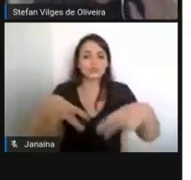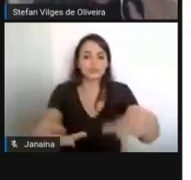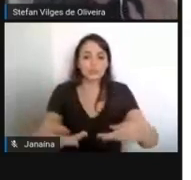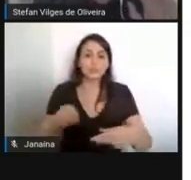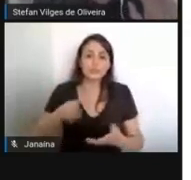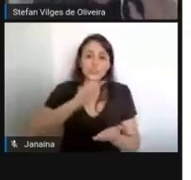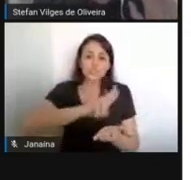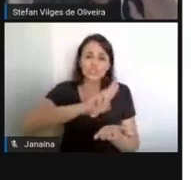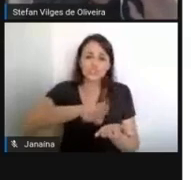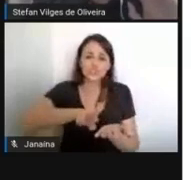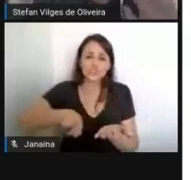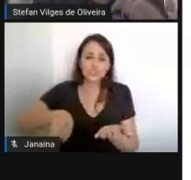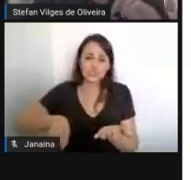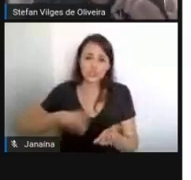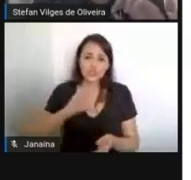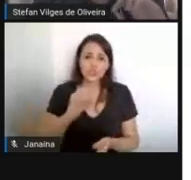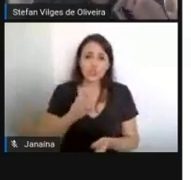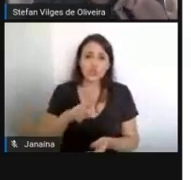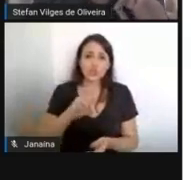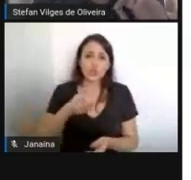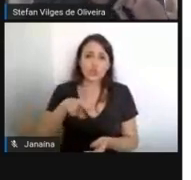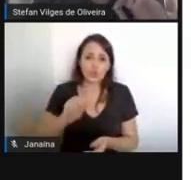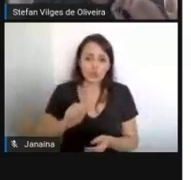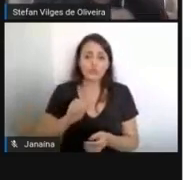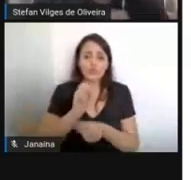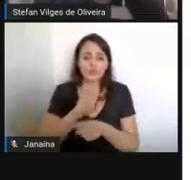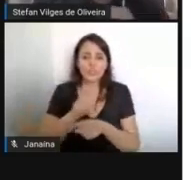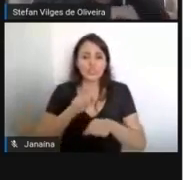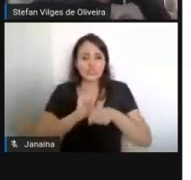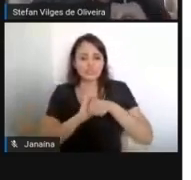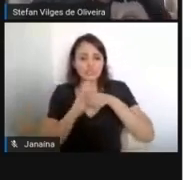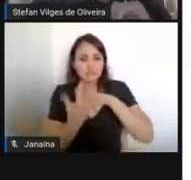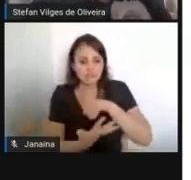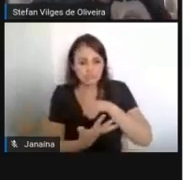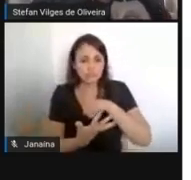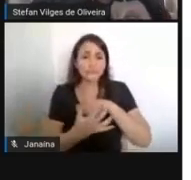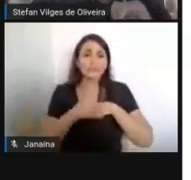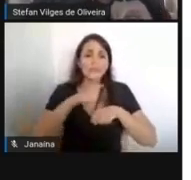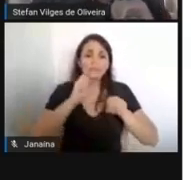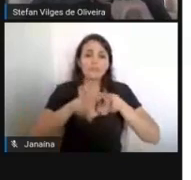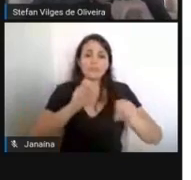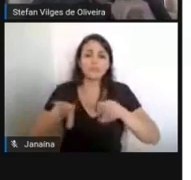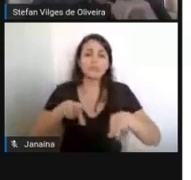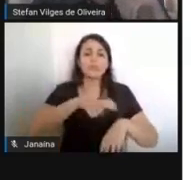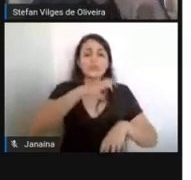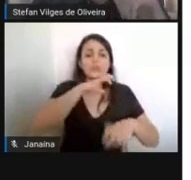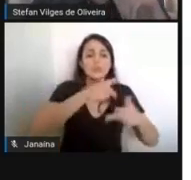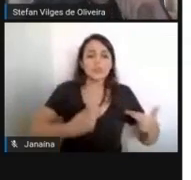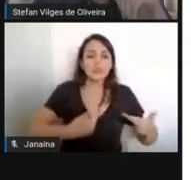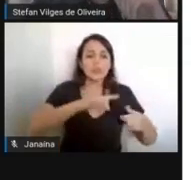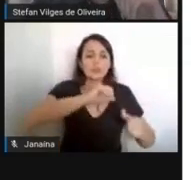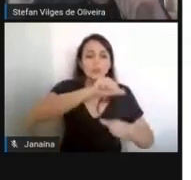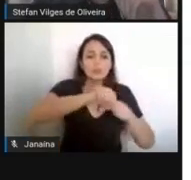eles circulam nessas espécies animais e, com isso, em algum momento, eles podem causar um risco para as